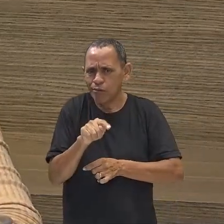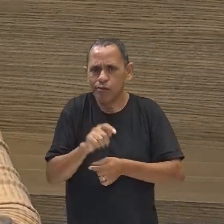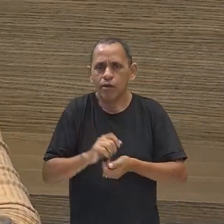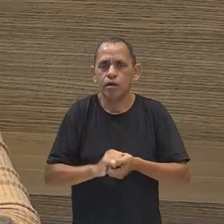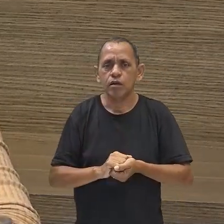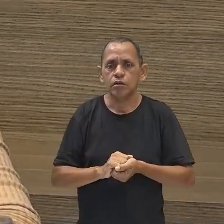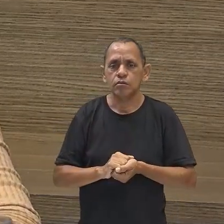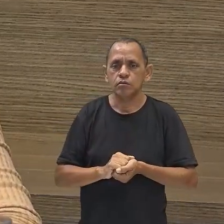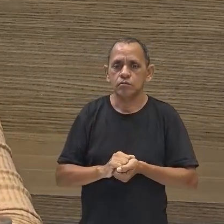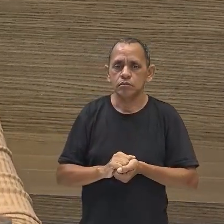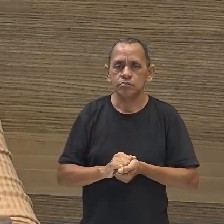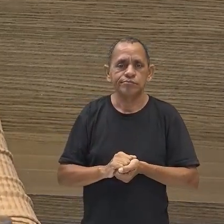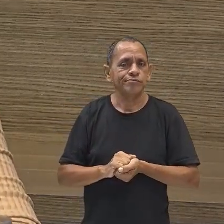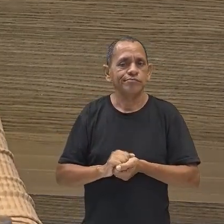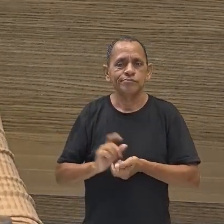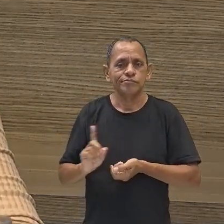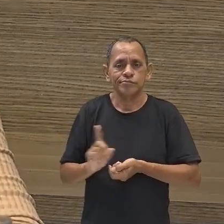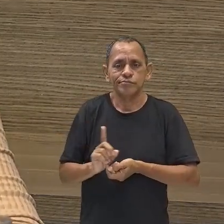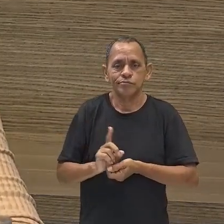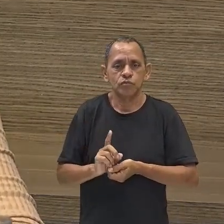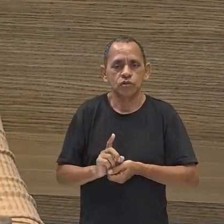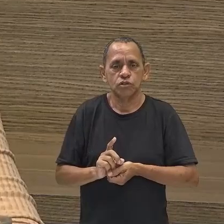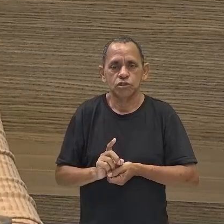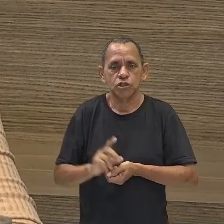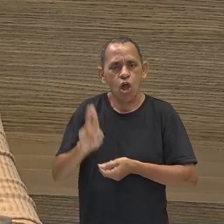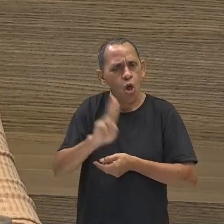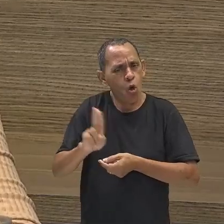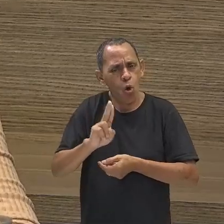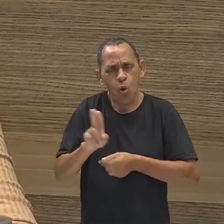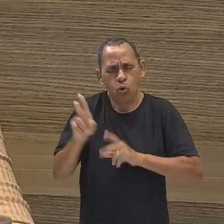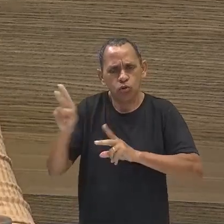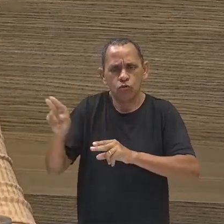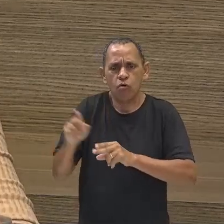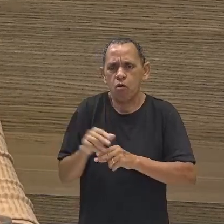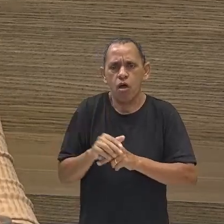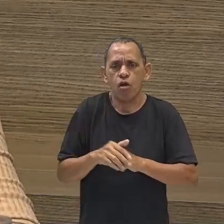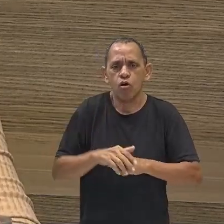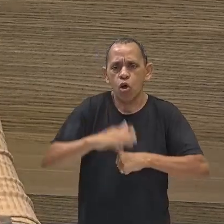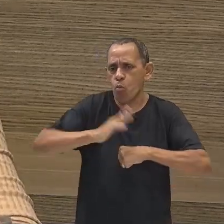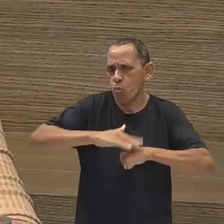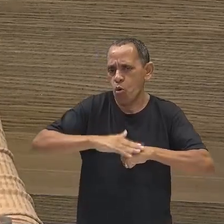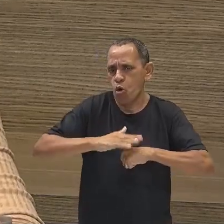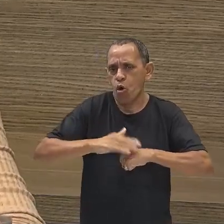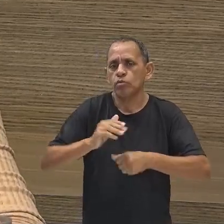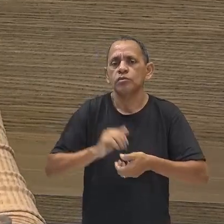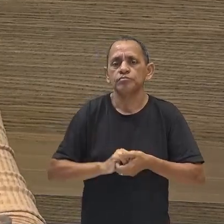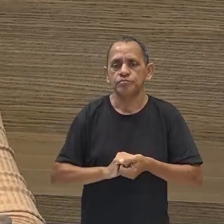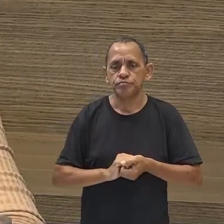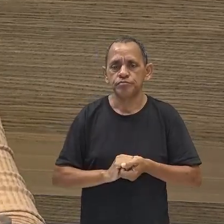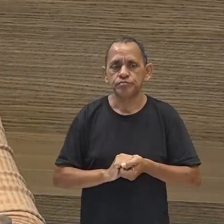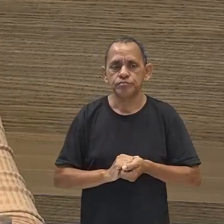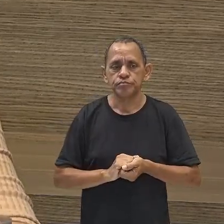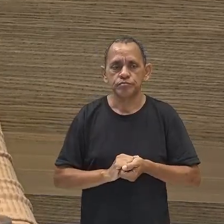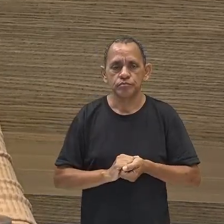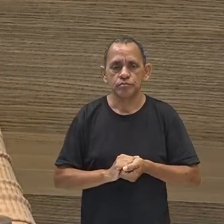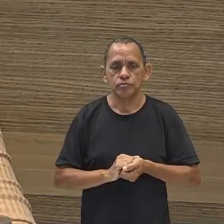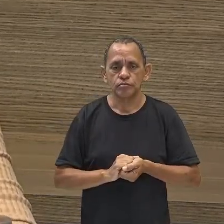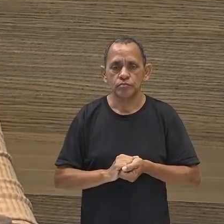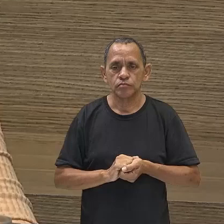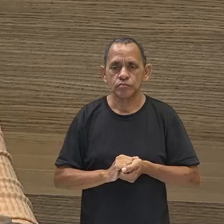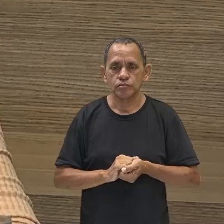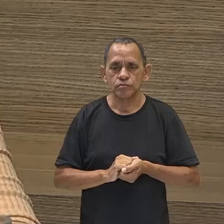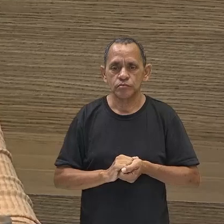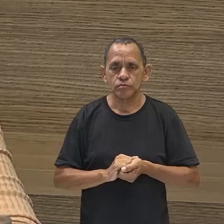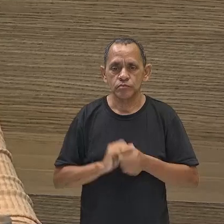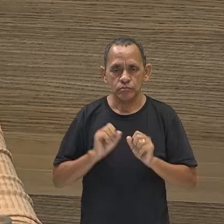esse servidor, né? A gente mantém para vocês, porque é o que a gente está em uso ainda, tá bom? A gente mantém